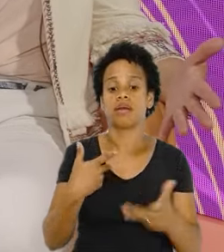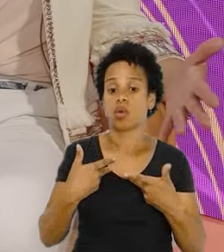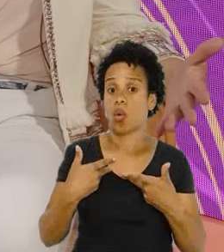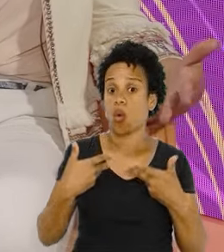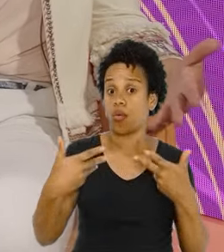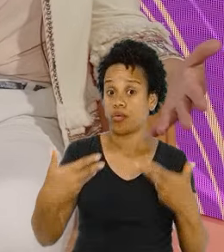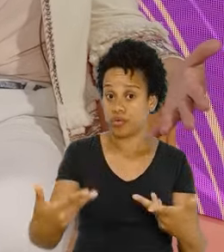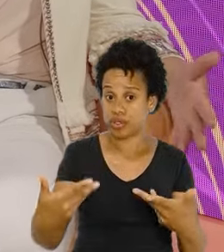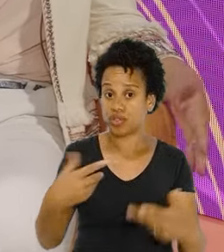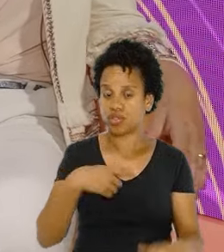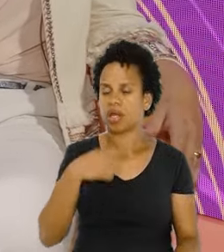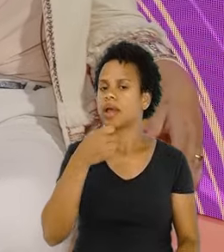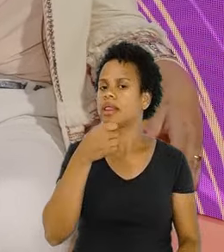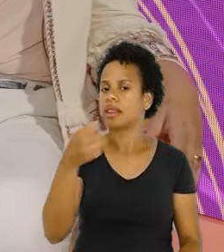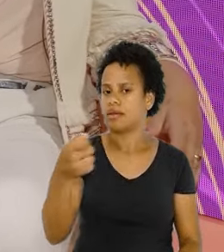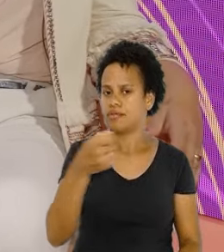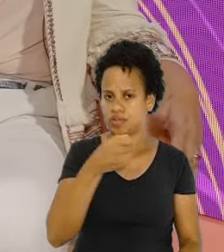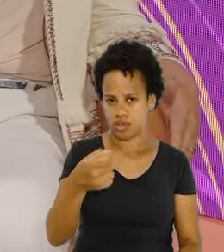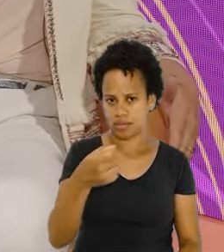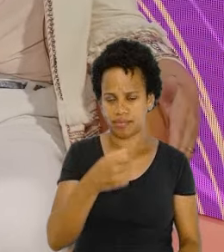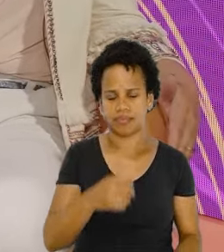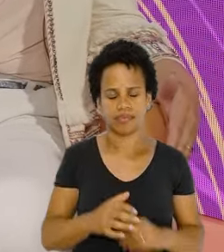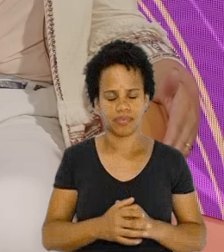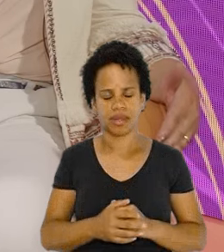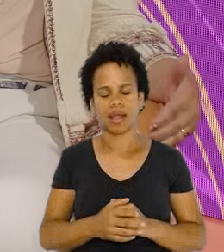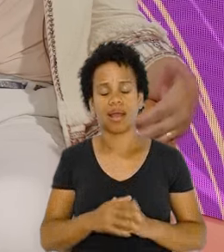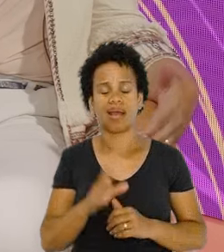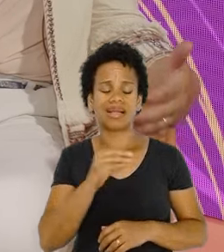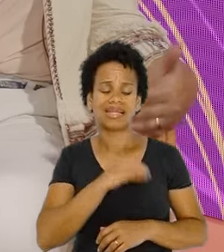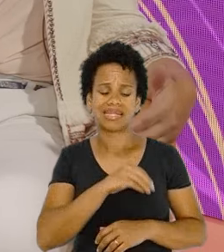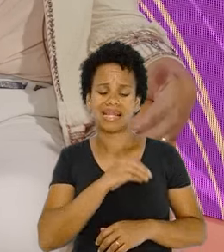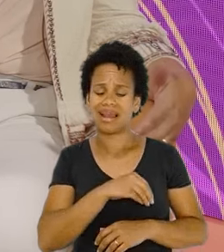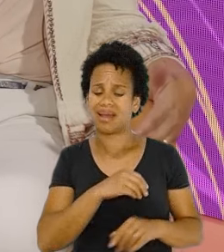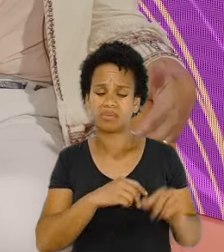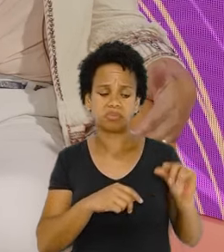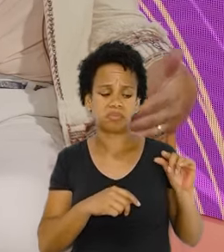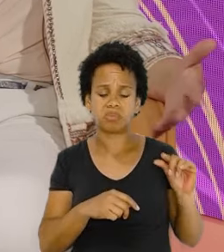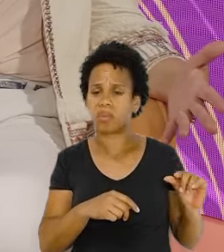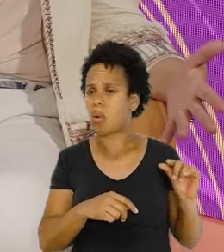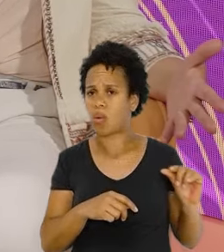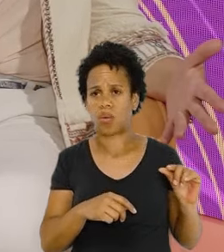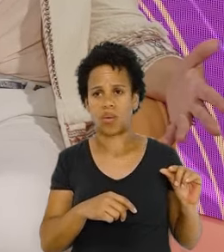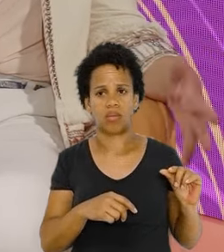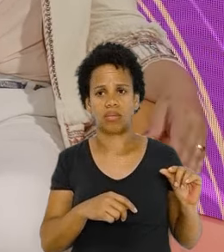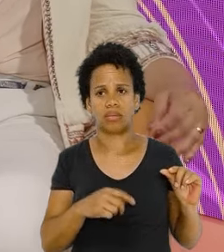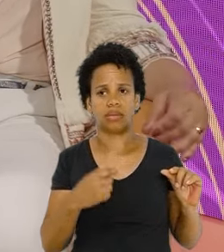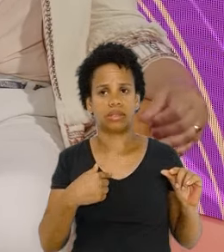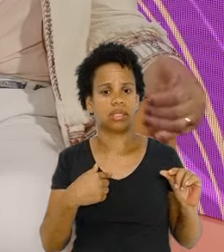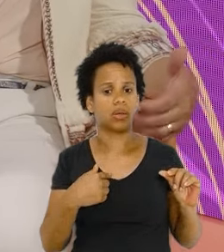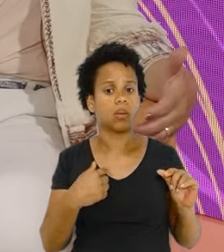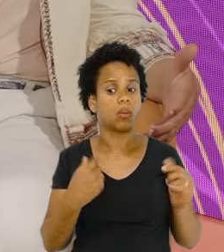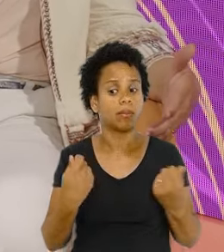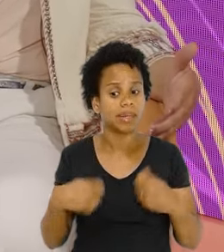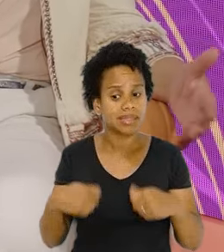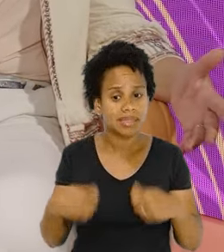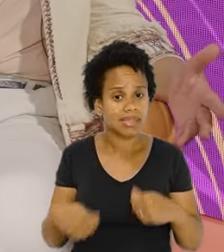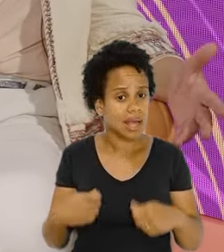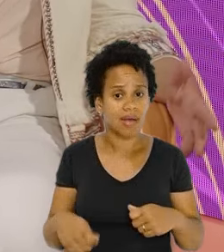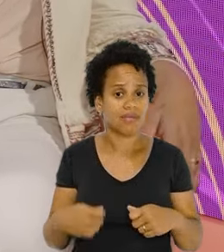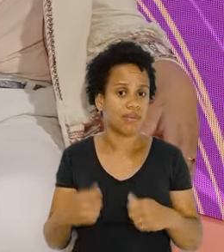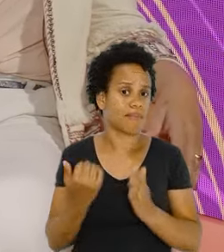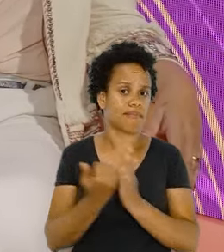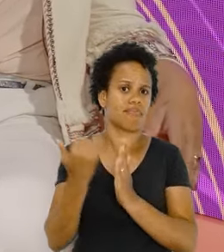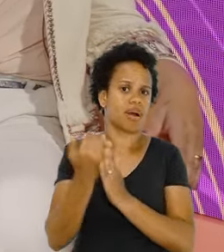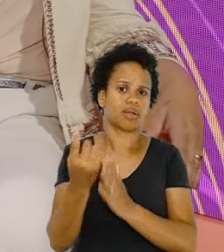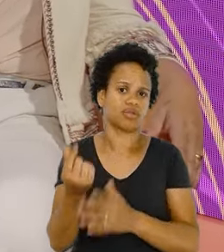para uma para uma entrevista era um salário muito abaixo das minhas despesas do que eu precisava para